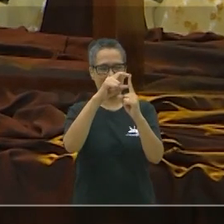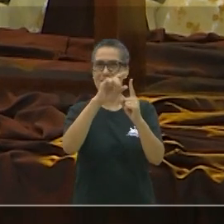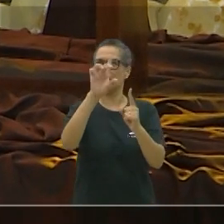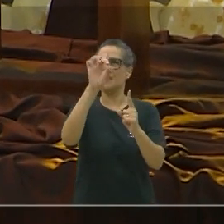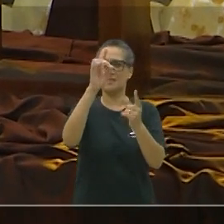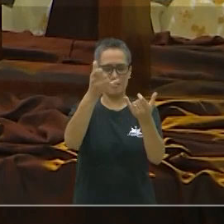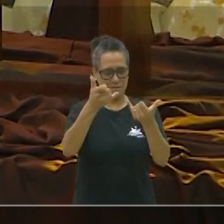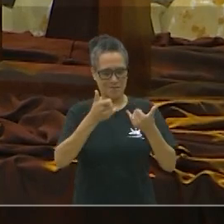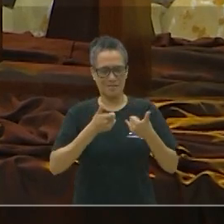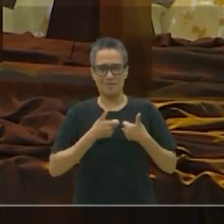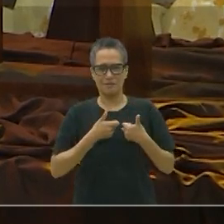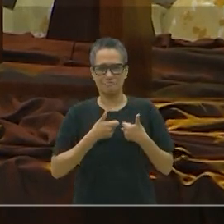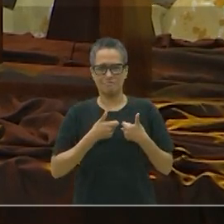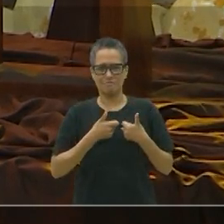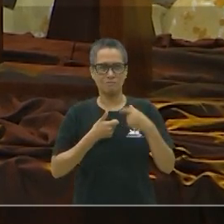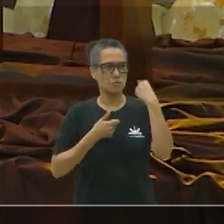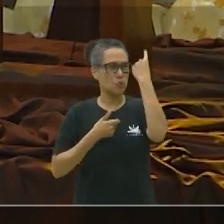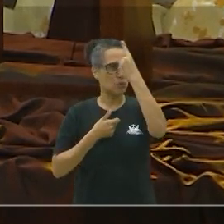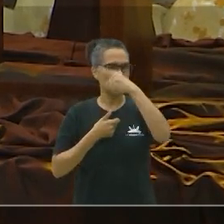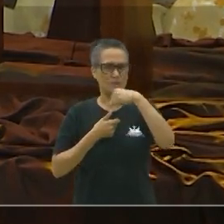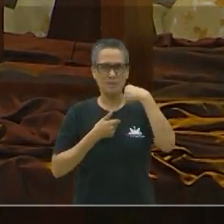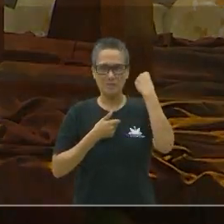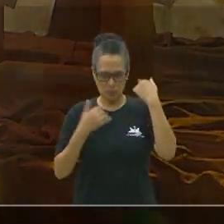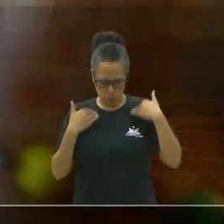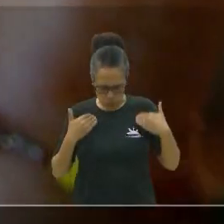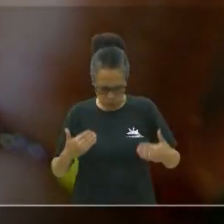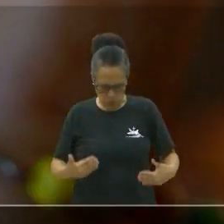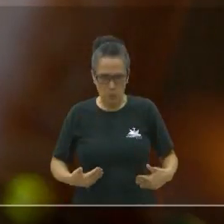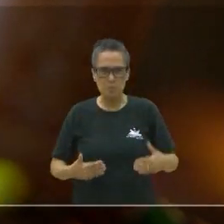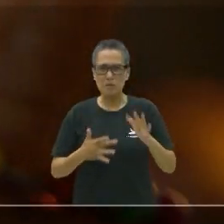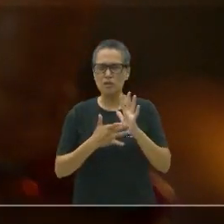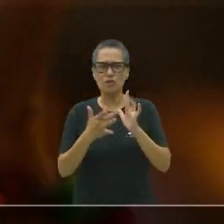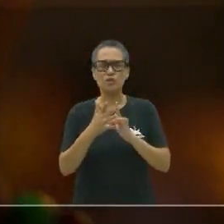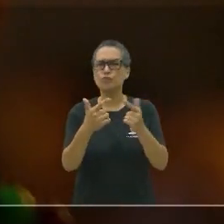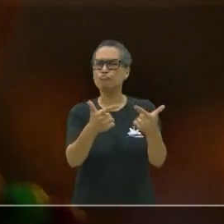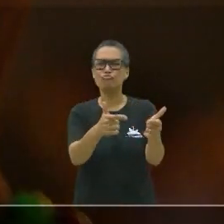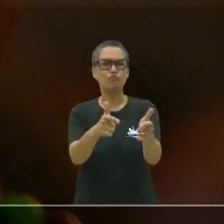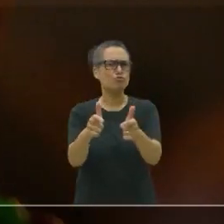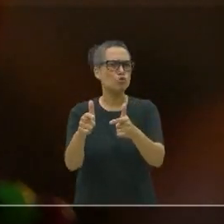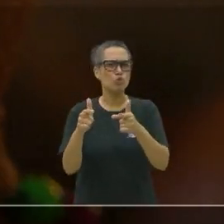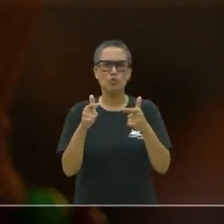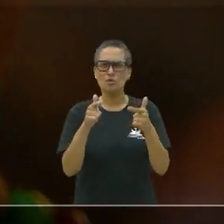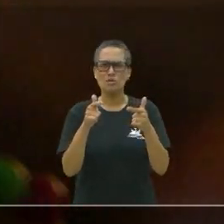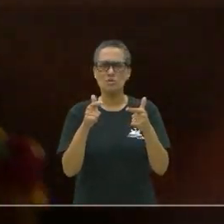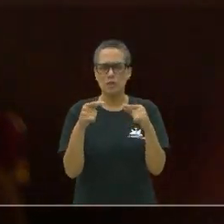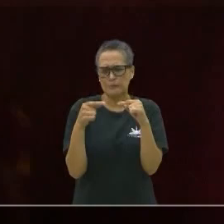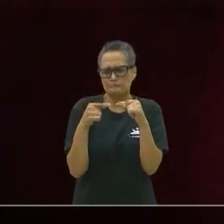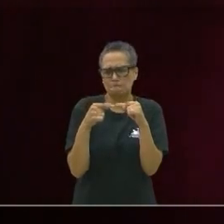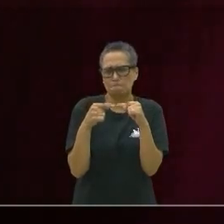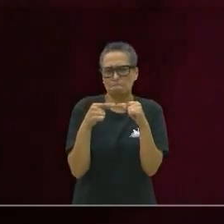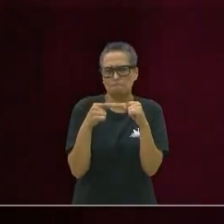tinha nem feição humana. Parecia um bicho,